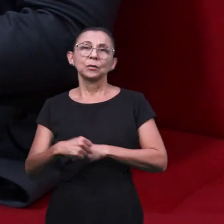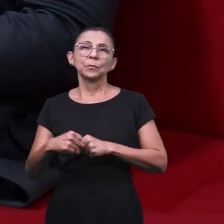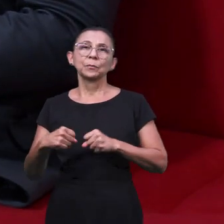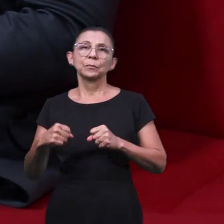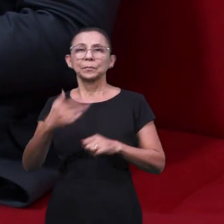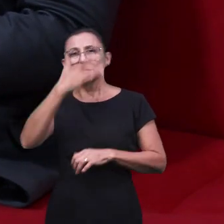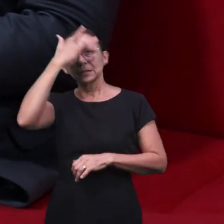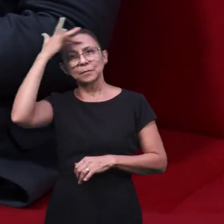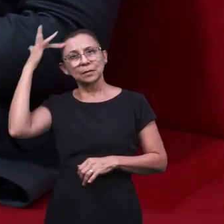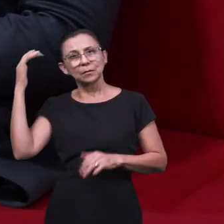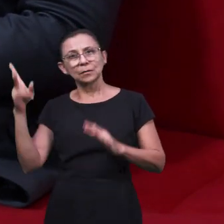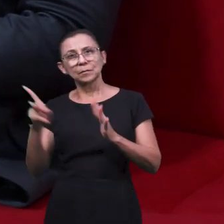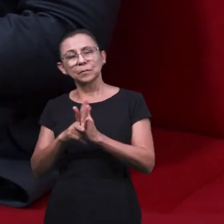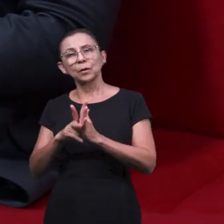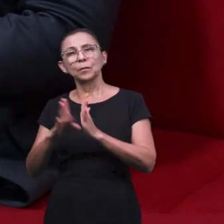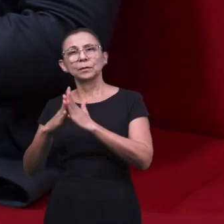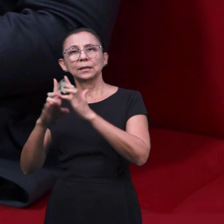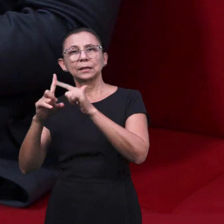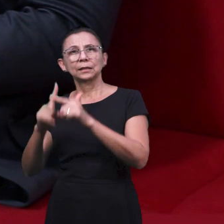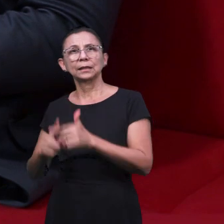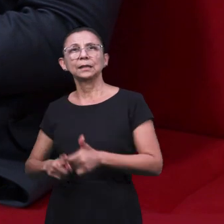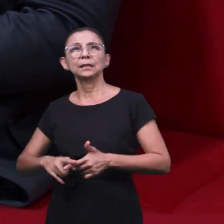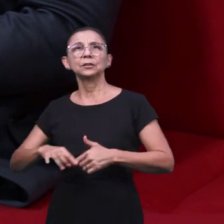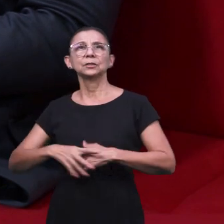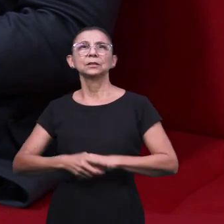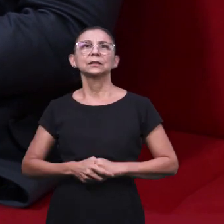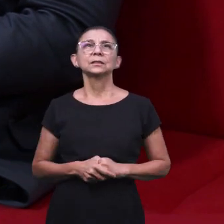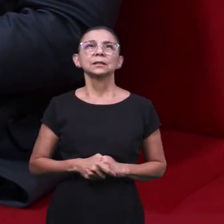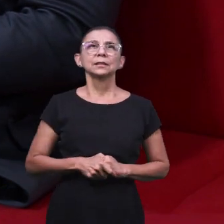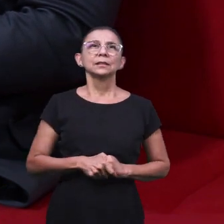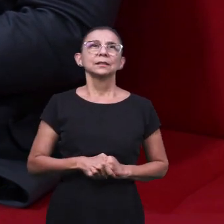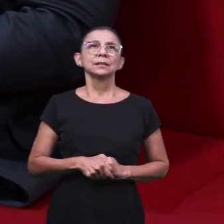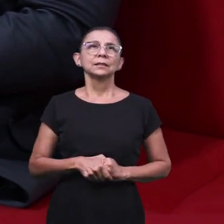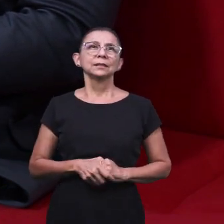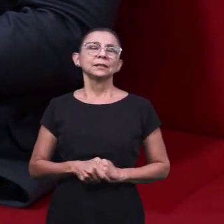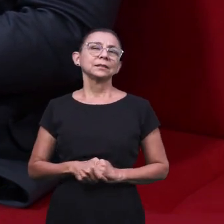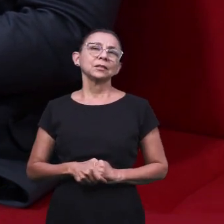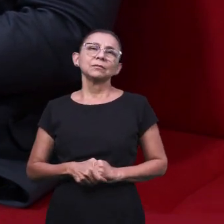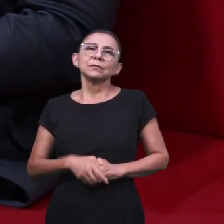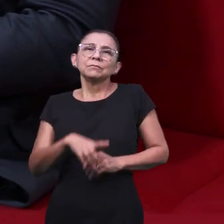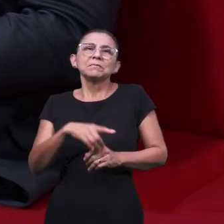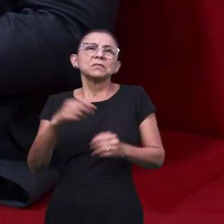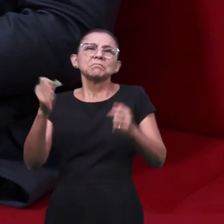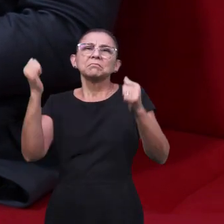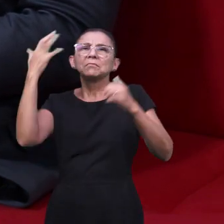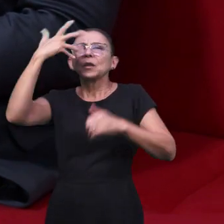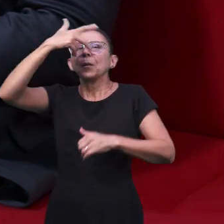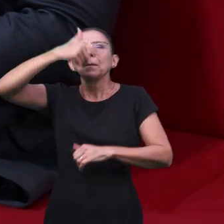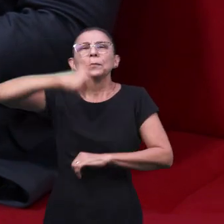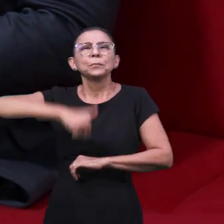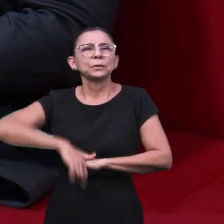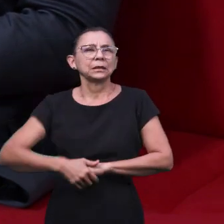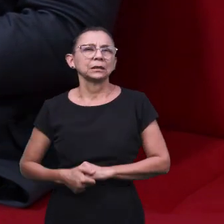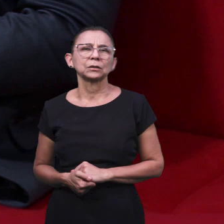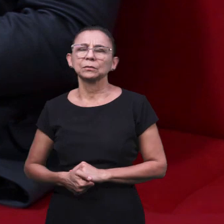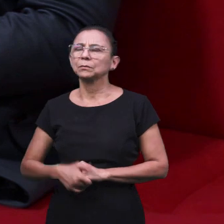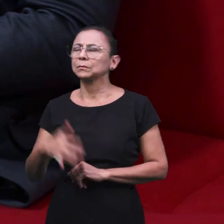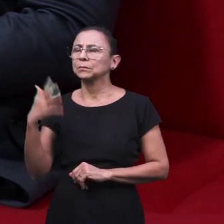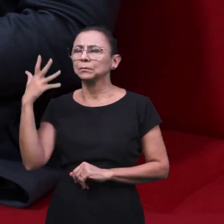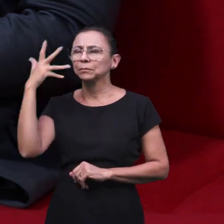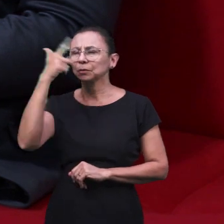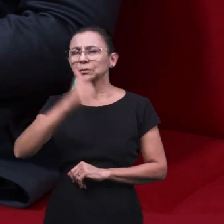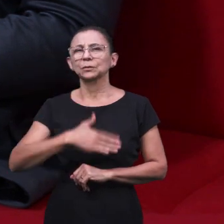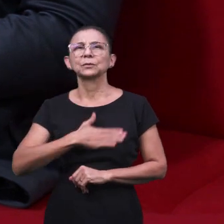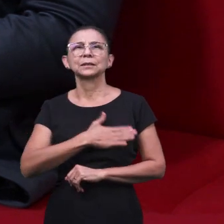Muito obrigada. Será uma honra recebê-la aqui no Manaim. Honra para mim, muito obrigada. A irmã obrigada. Doroteia Machado Quer, foi um grande prazer recebê-la aqui no Manaim